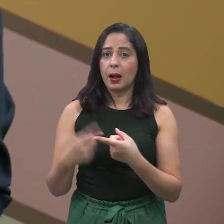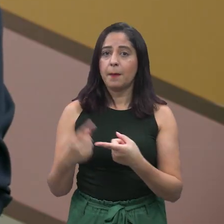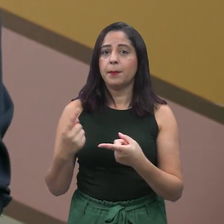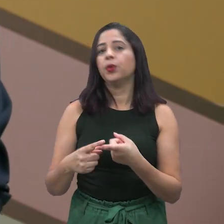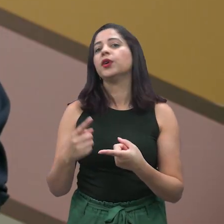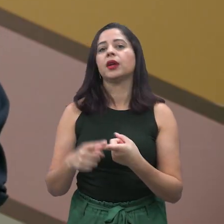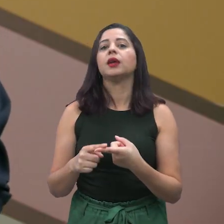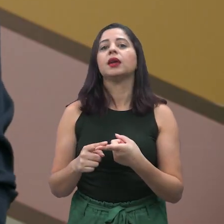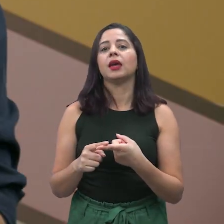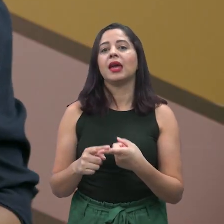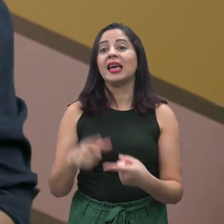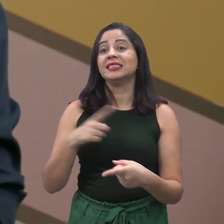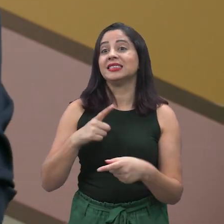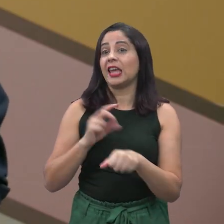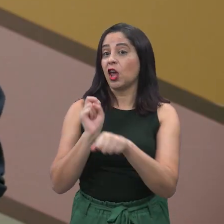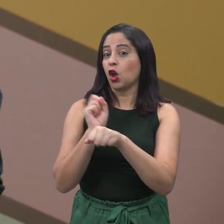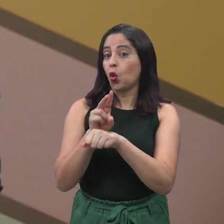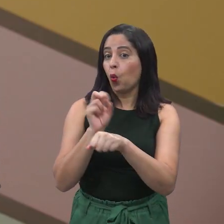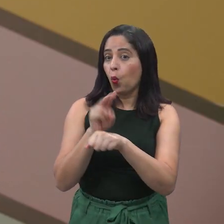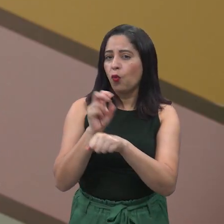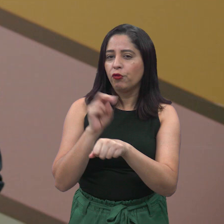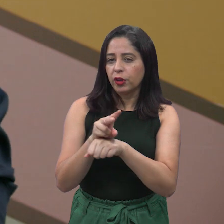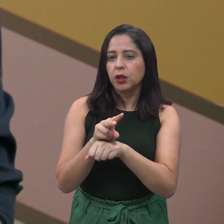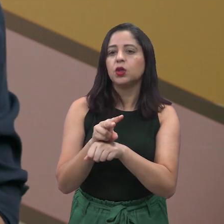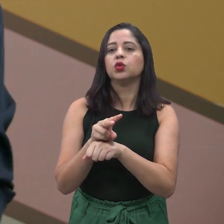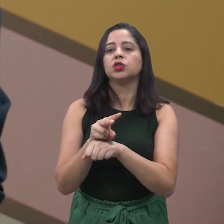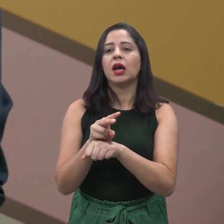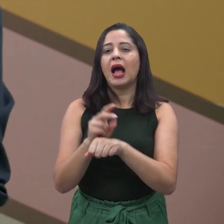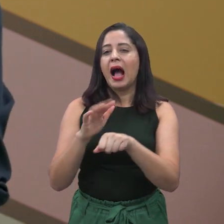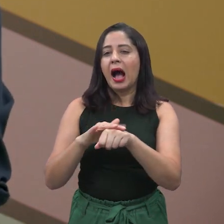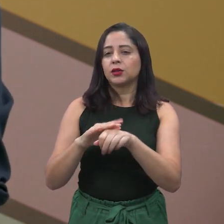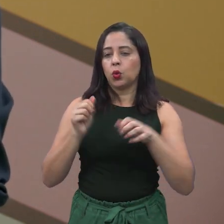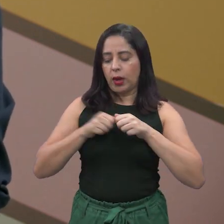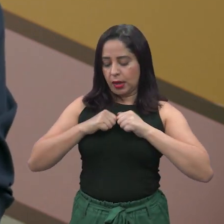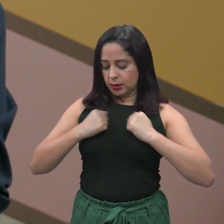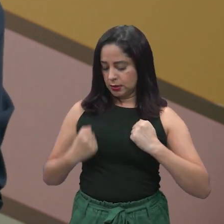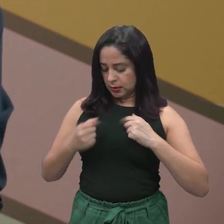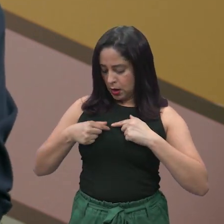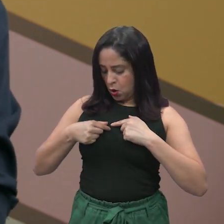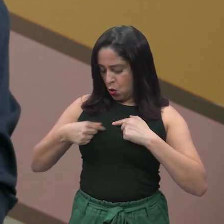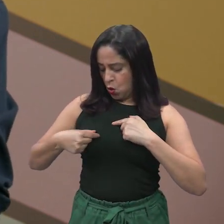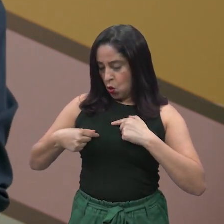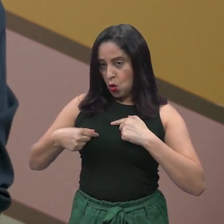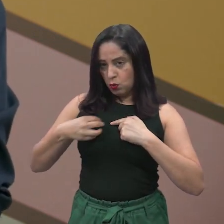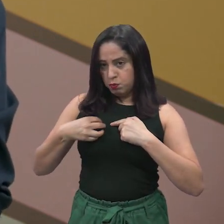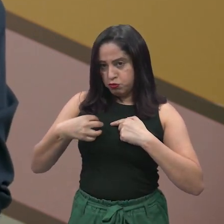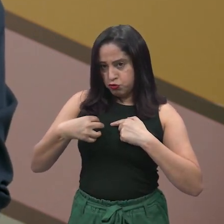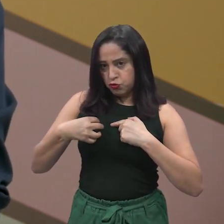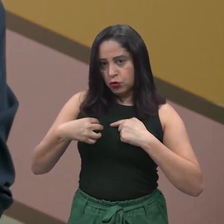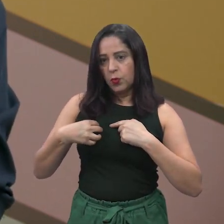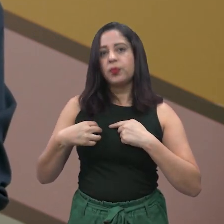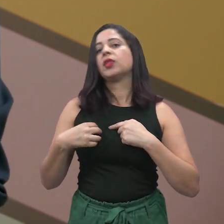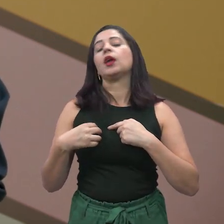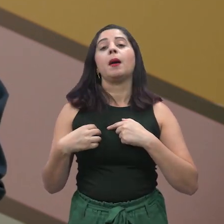vírus sincero respiratório, que é o vírus da bronquiolite, e temos uma novidade aí no último ano, a chegada de uma vacina para esse vírus